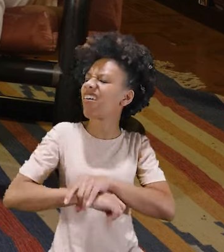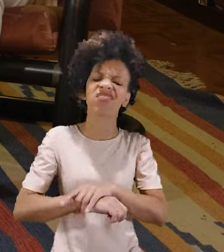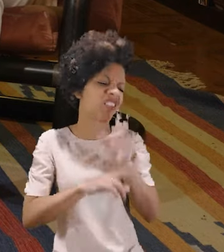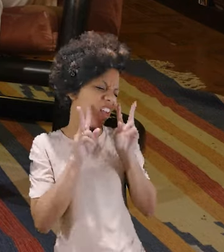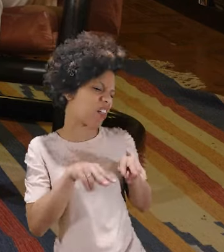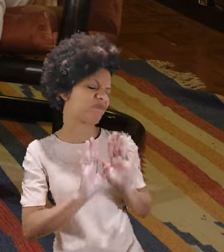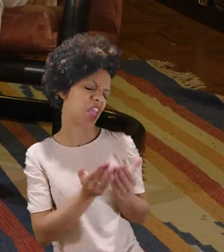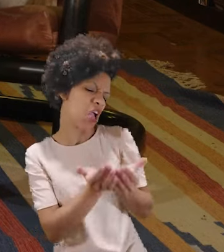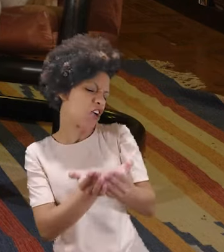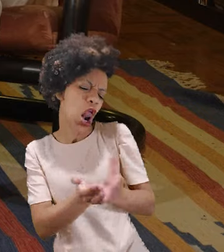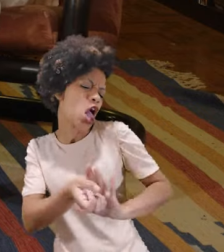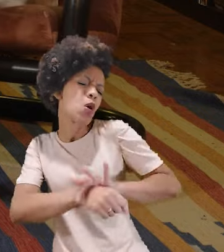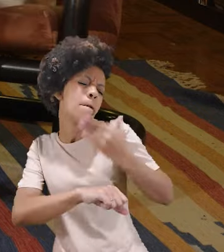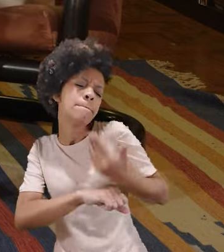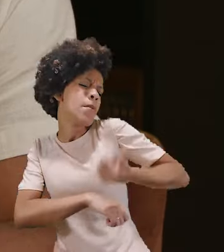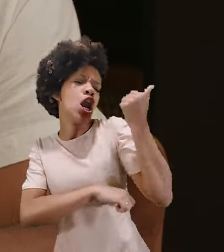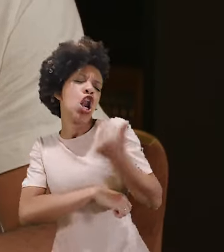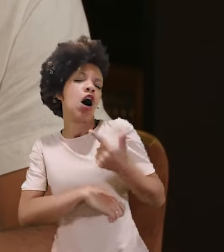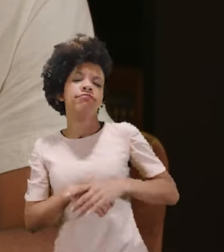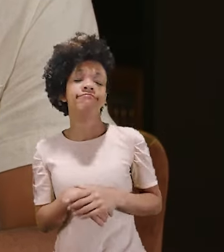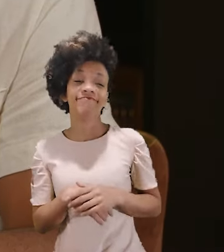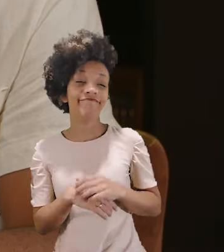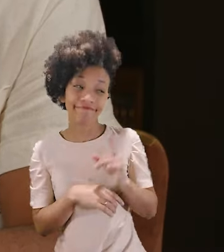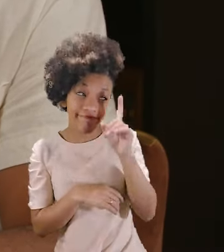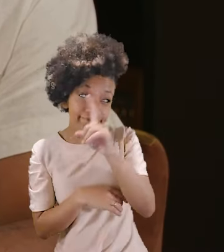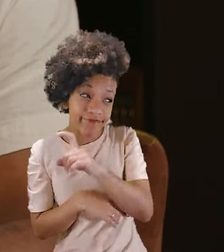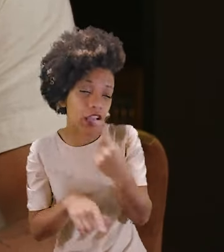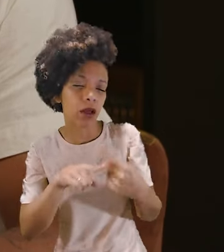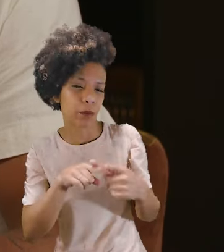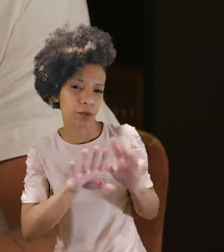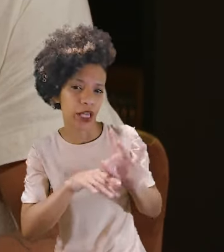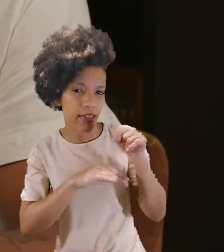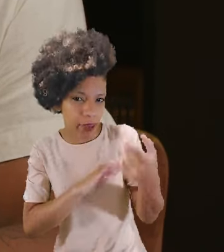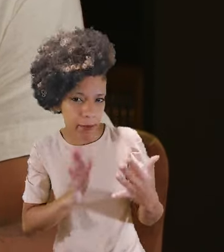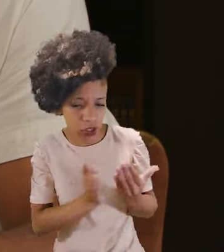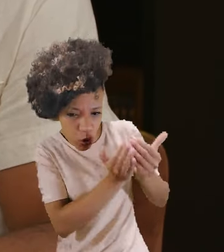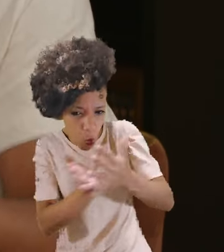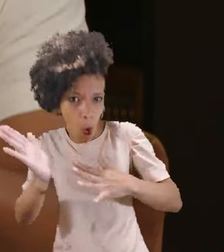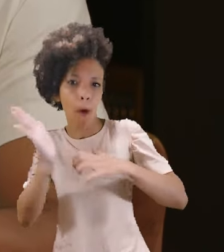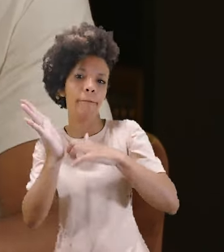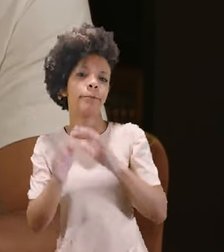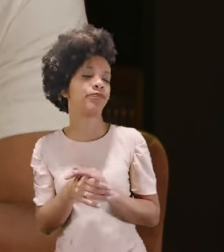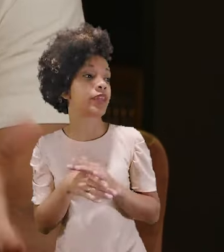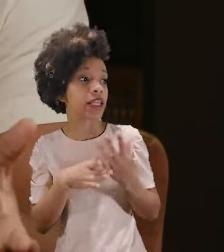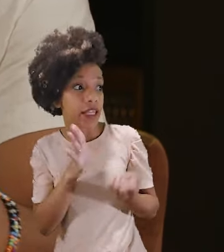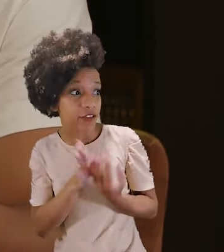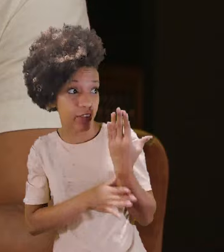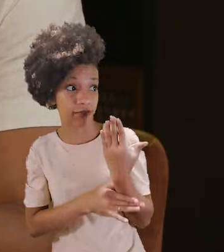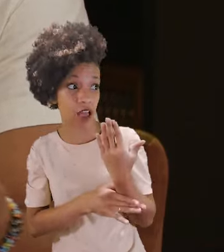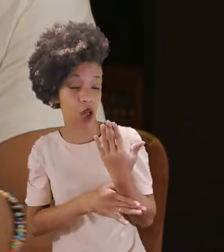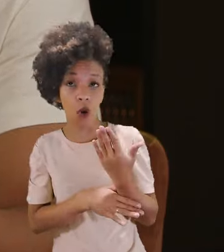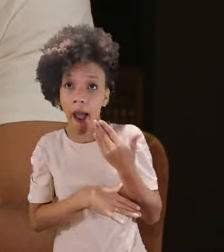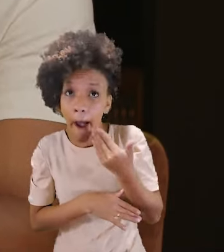fechada não é necessário é o navio mais seguro do mundo pois é o seu complicado tanto é que depois desse acidente que inventaram a